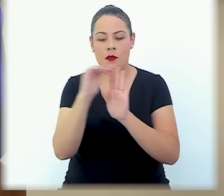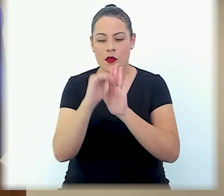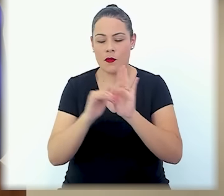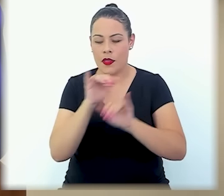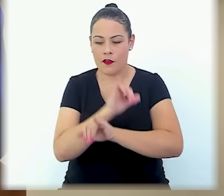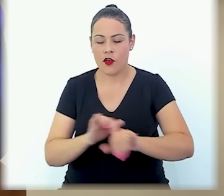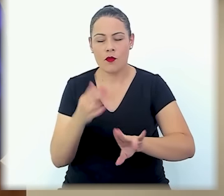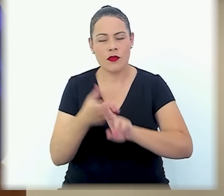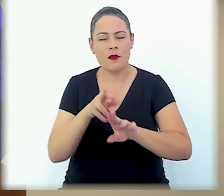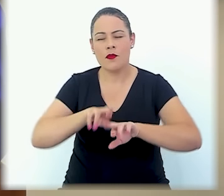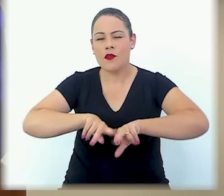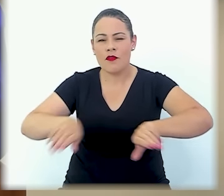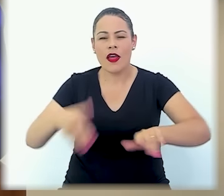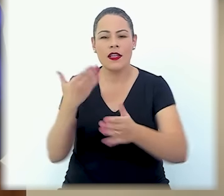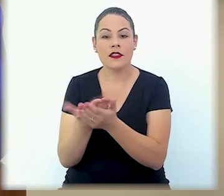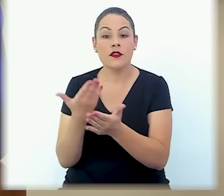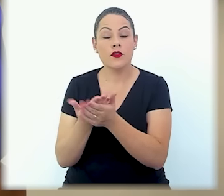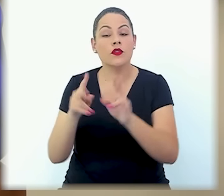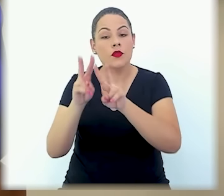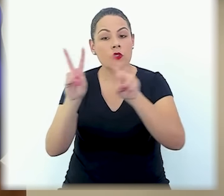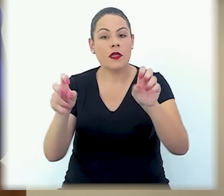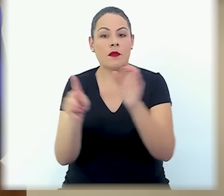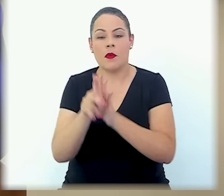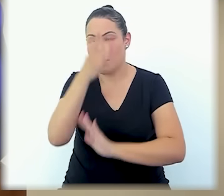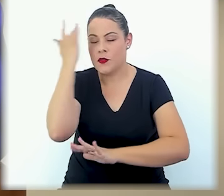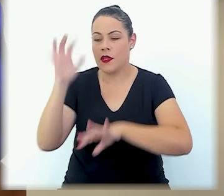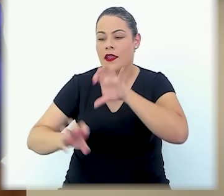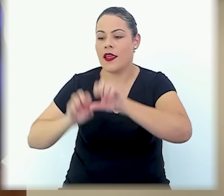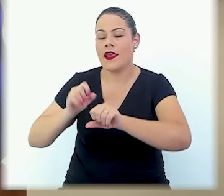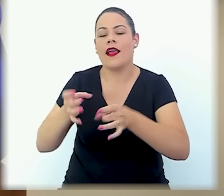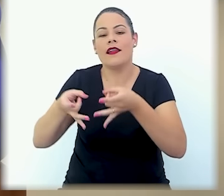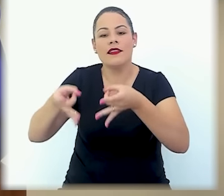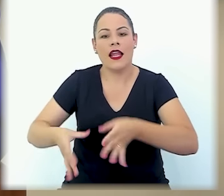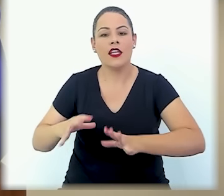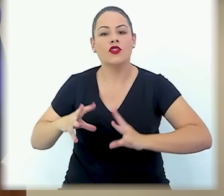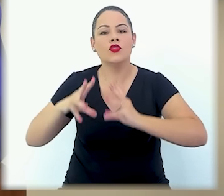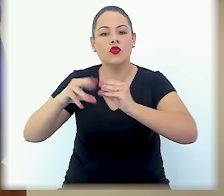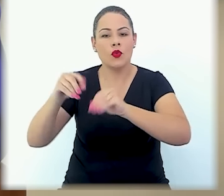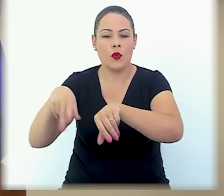ele é muito utilizado para vários estudos aí sobre catadores e catadoras em todo o país.